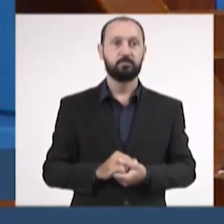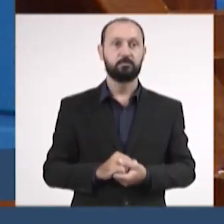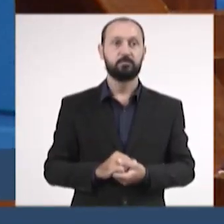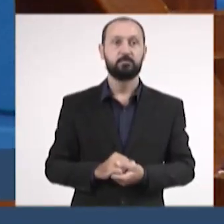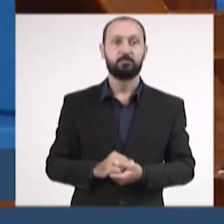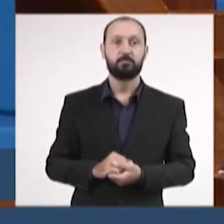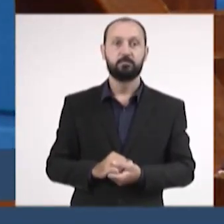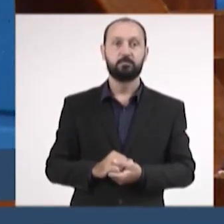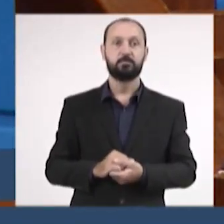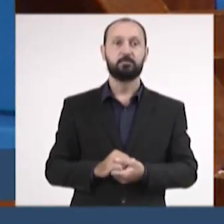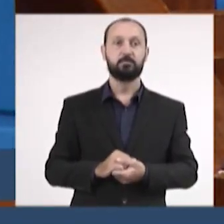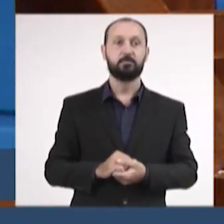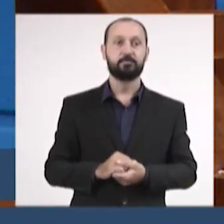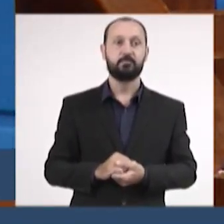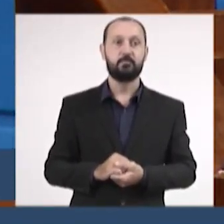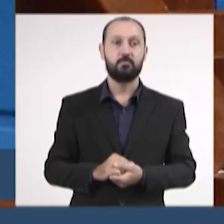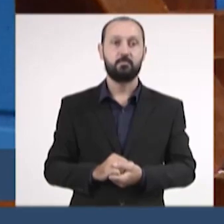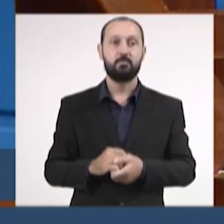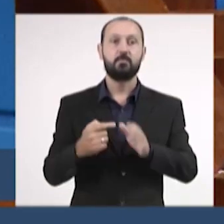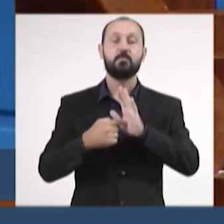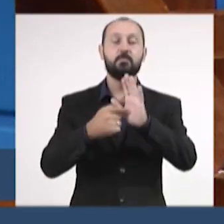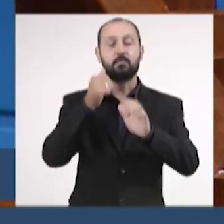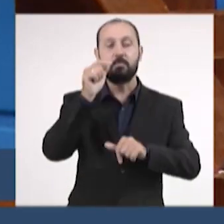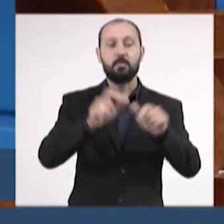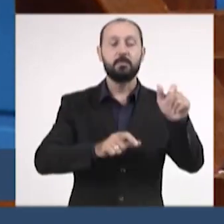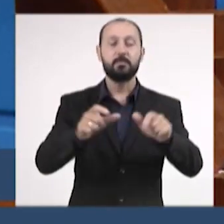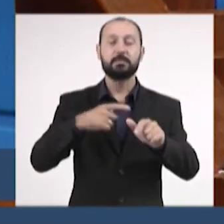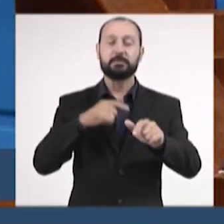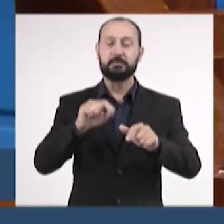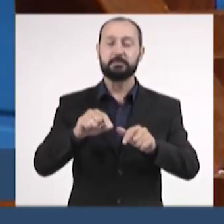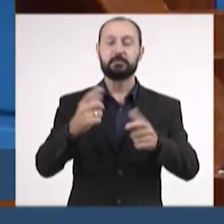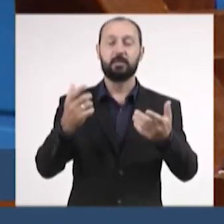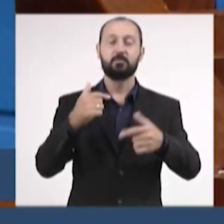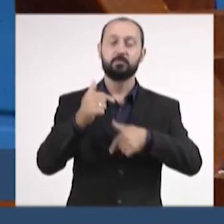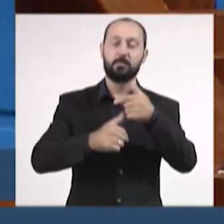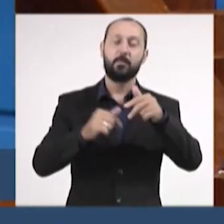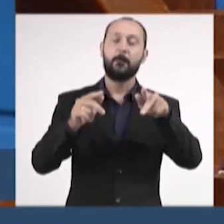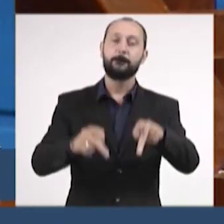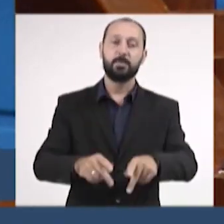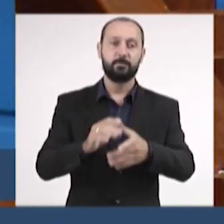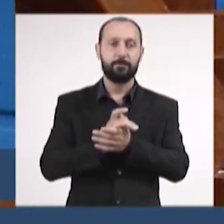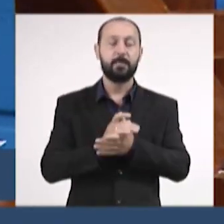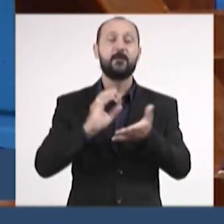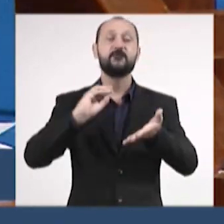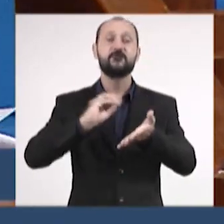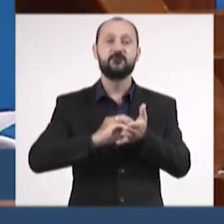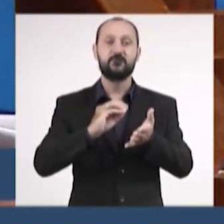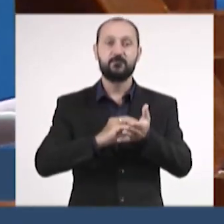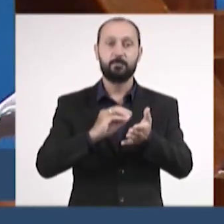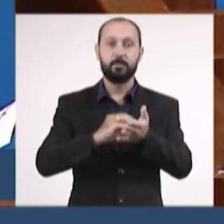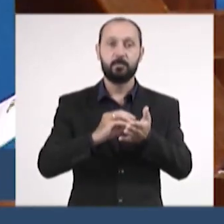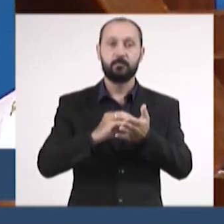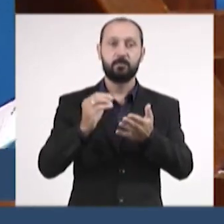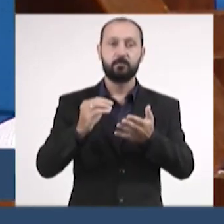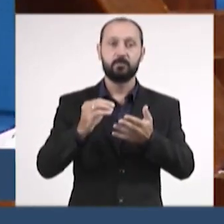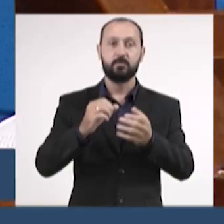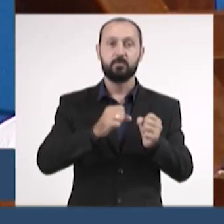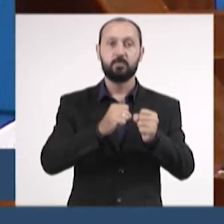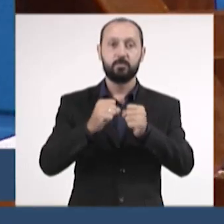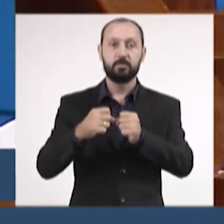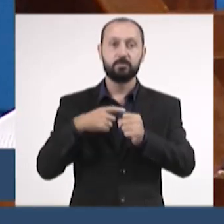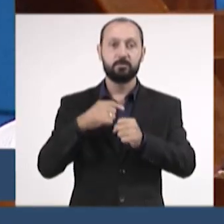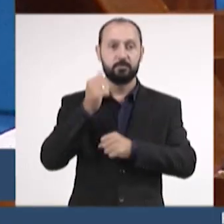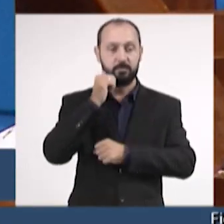Isso mostra o descrédito que as mulheres têm no serviço público. Isso mostra a ausência do poder público na vida